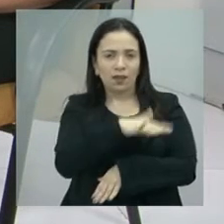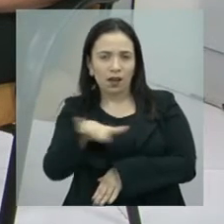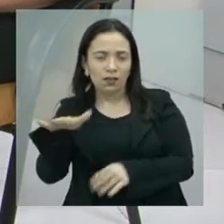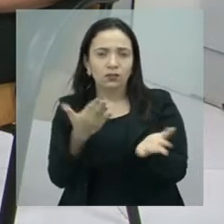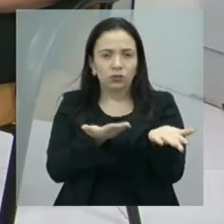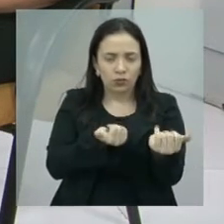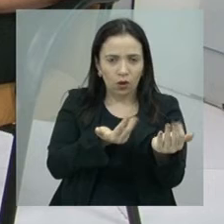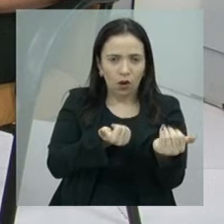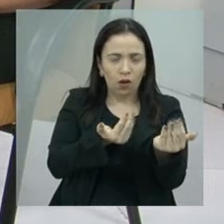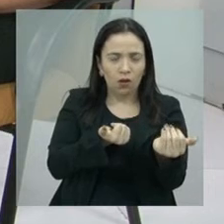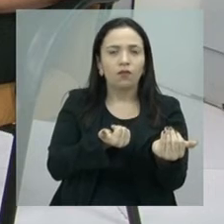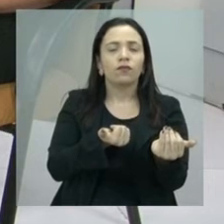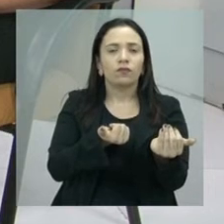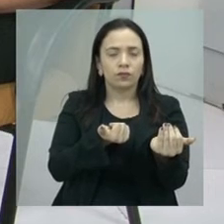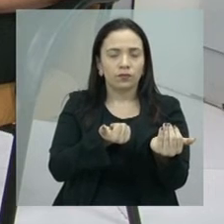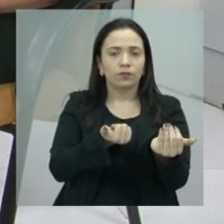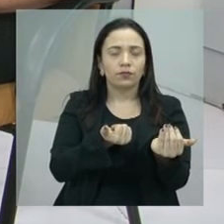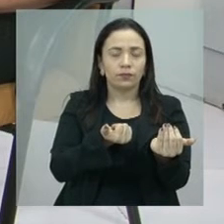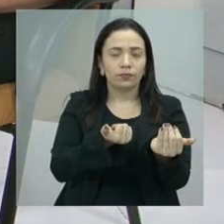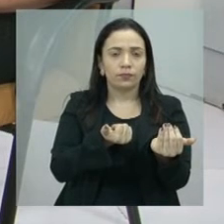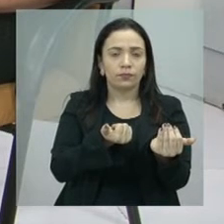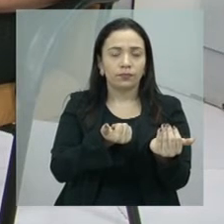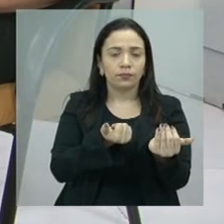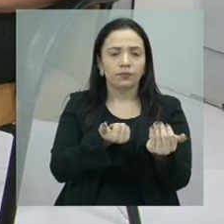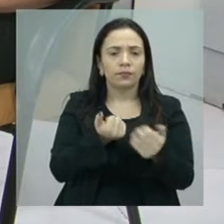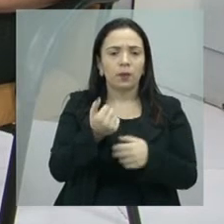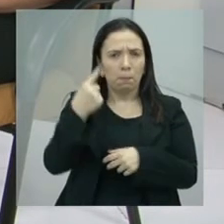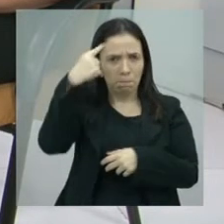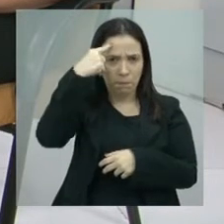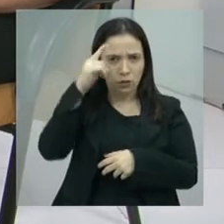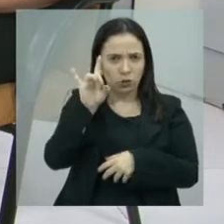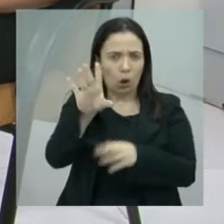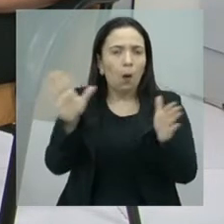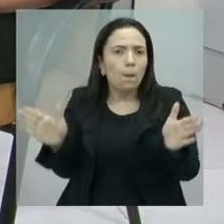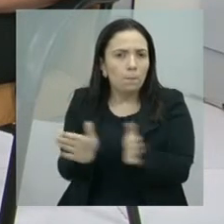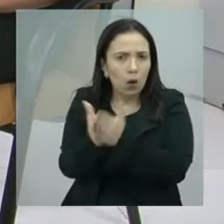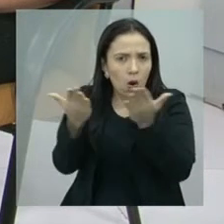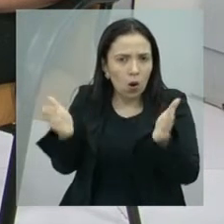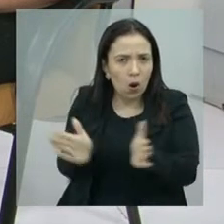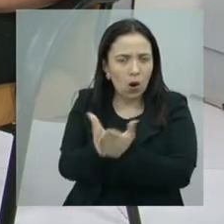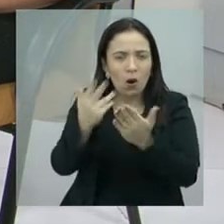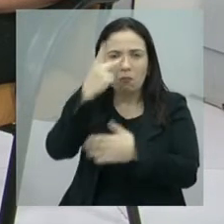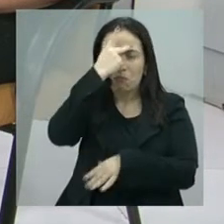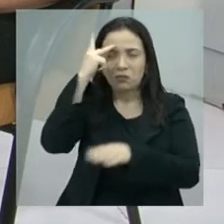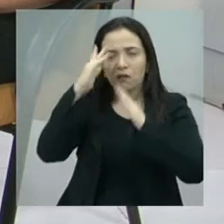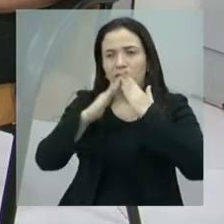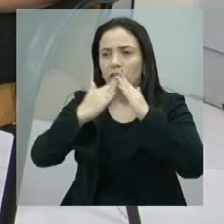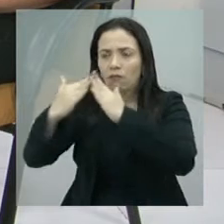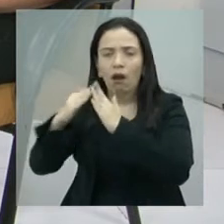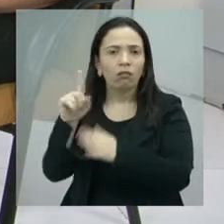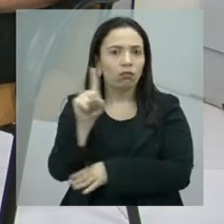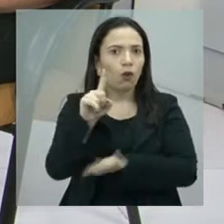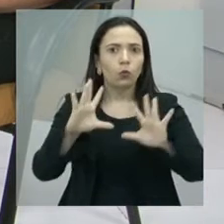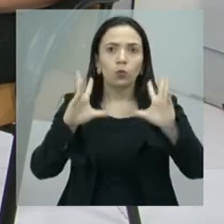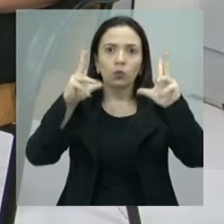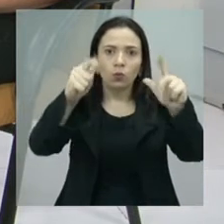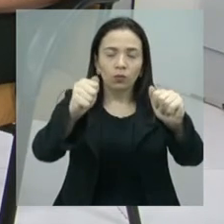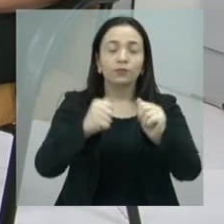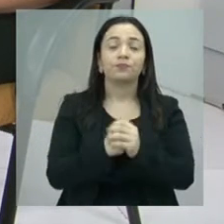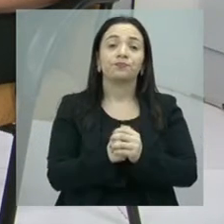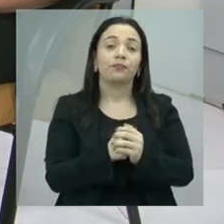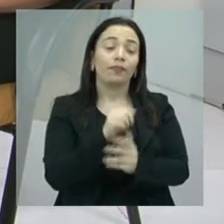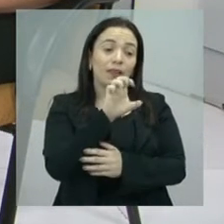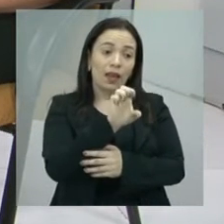parecer assim que estaria afeto mais a pessoas mais simples, mais de periferia, mas isso aí atinge toda a sociedade. O